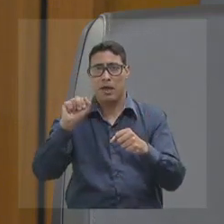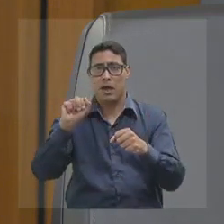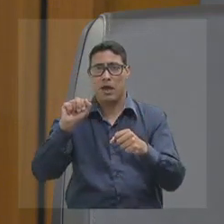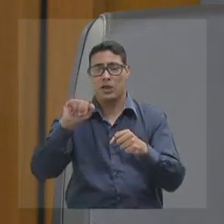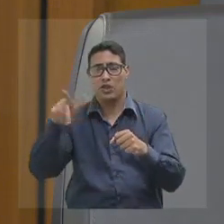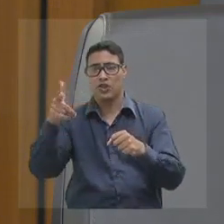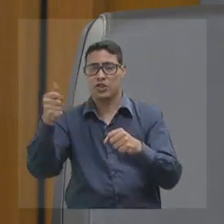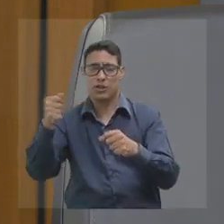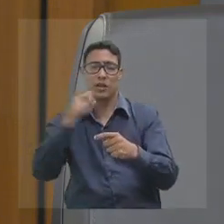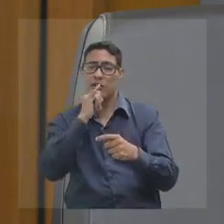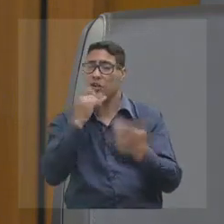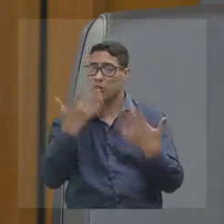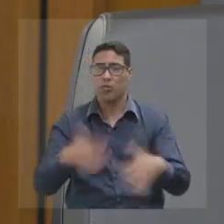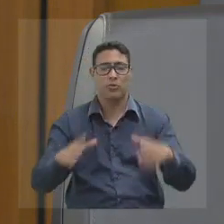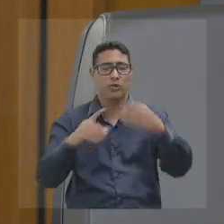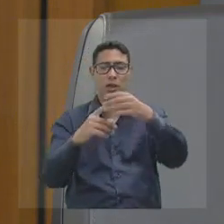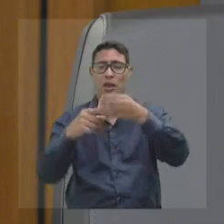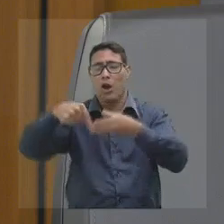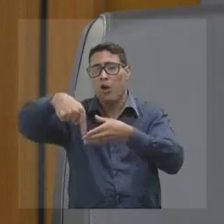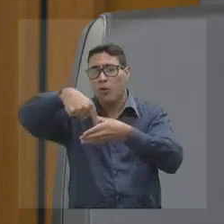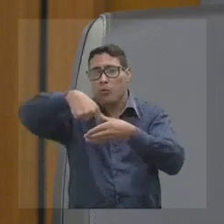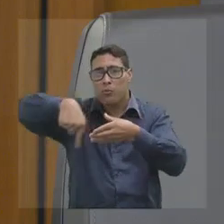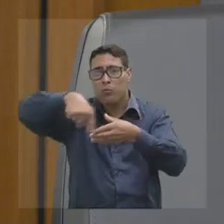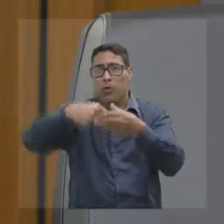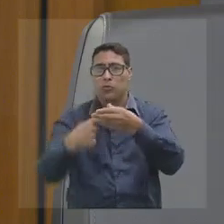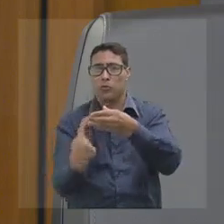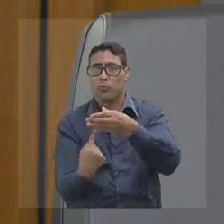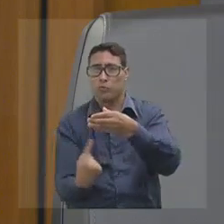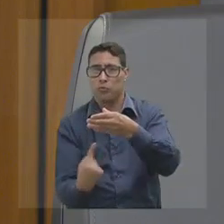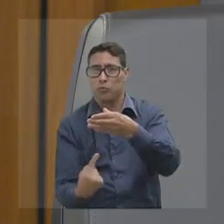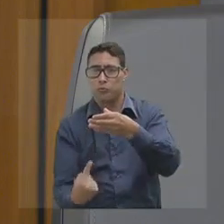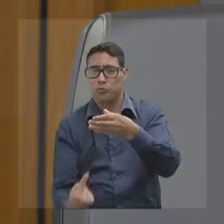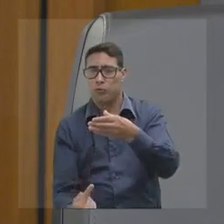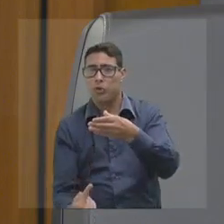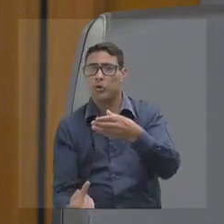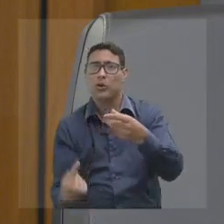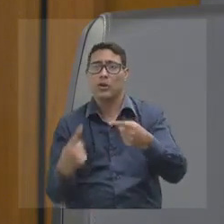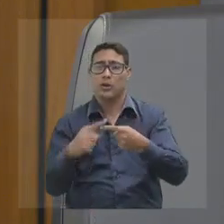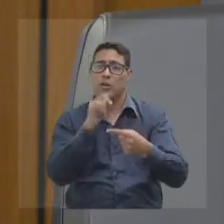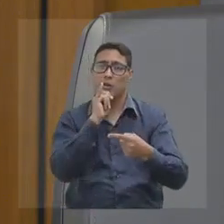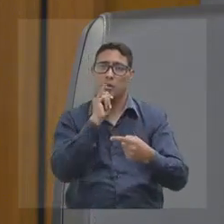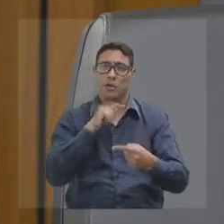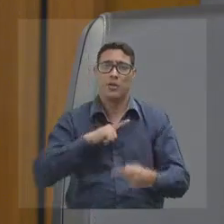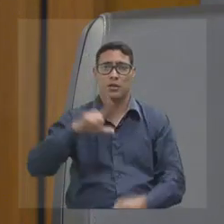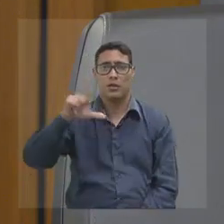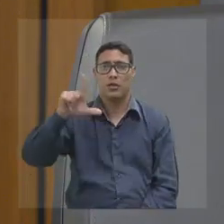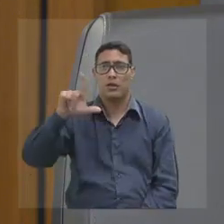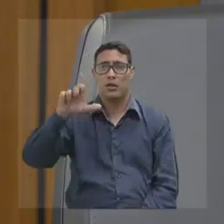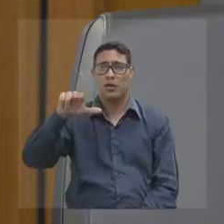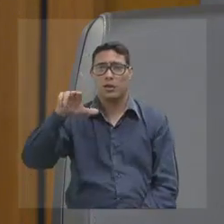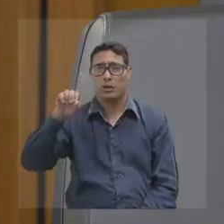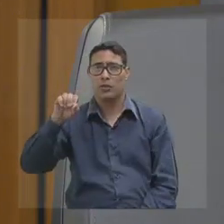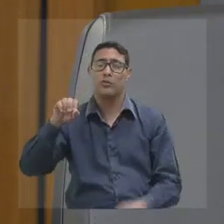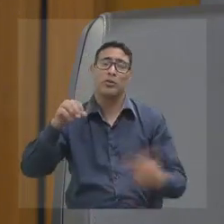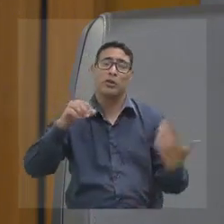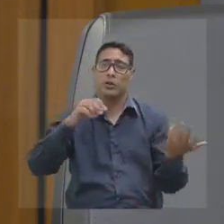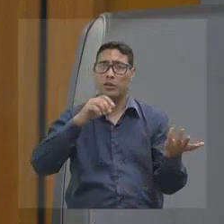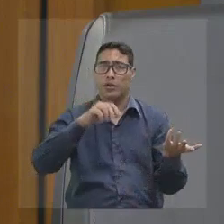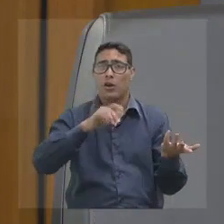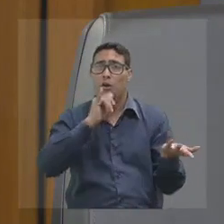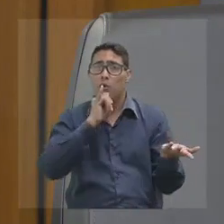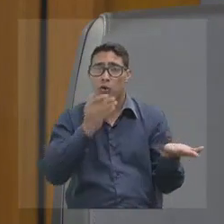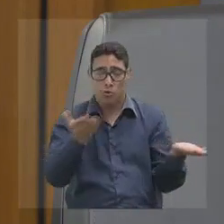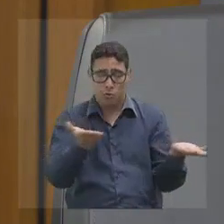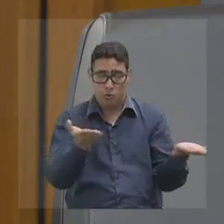artesiano porque Inclusive a água do lençol artesiano a gente abre um poço artesiano com 70 metros da água a gente tá abrindo com o e-mail da